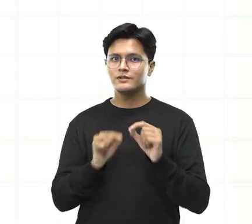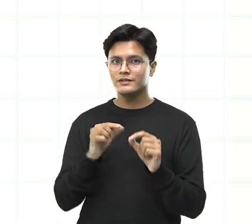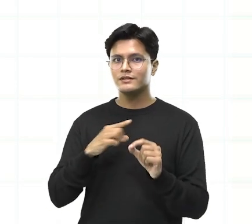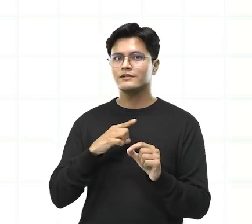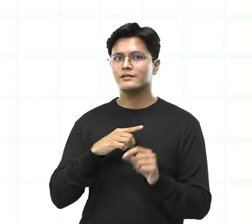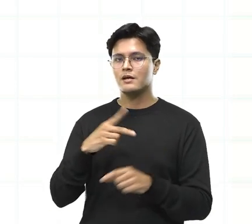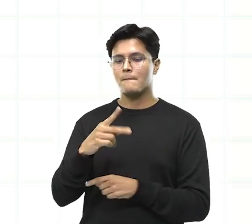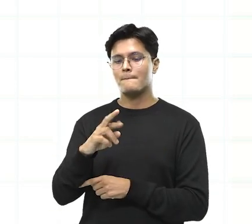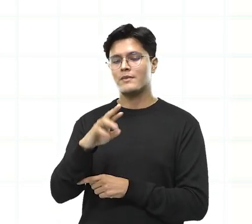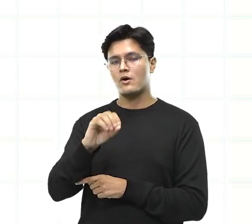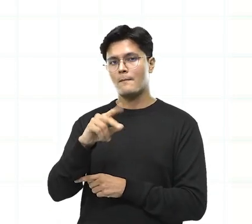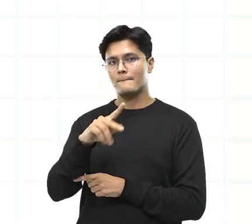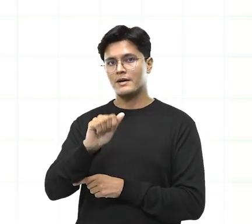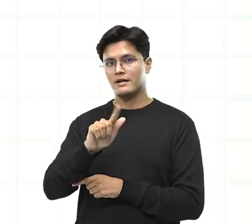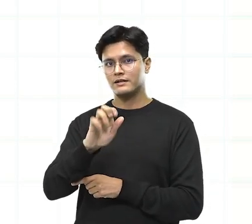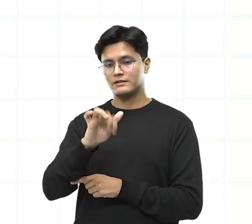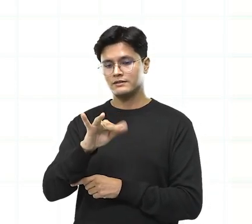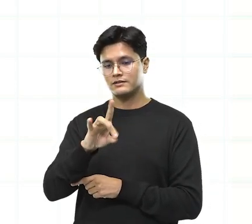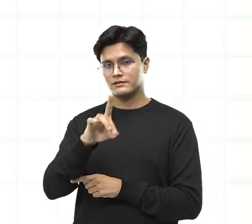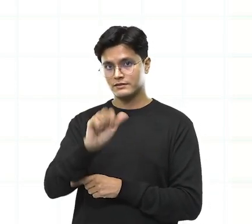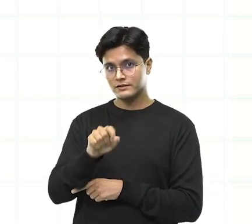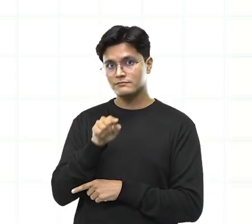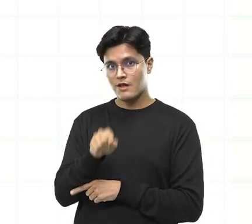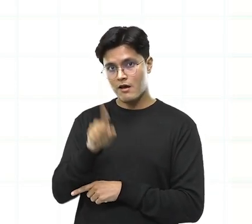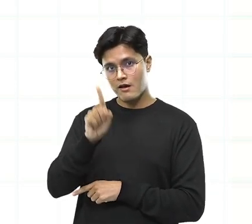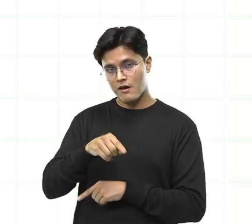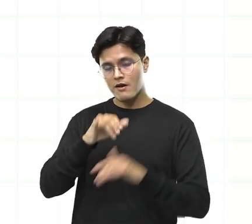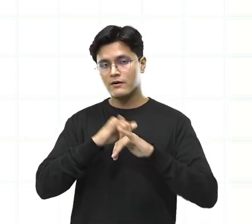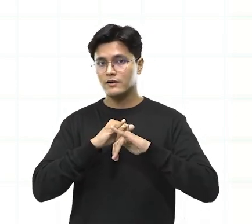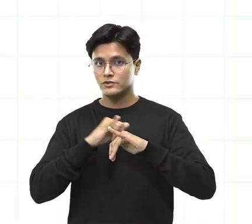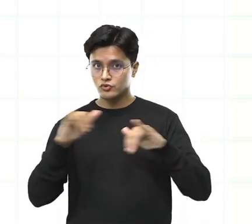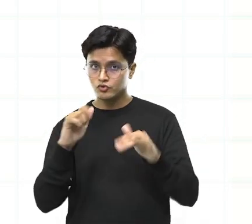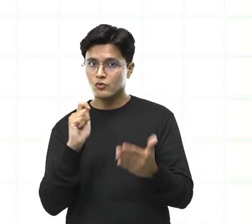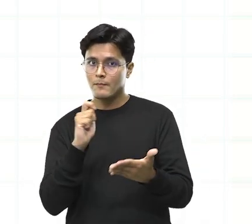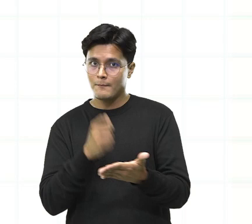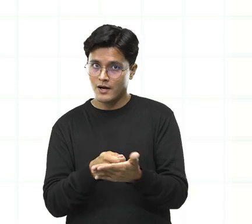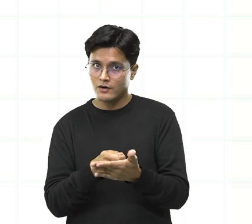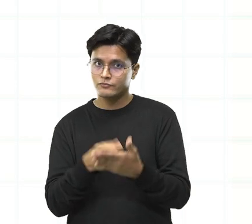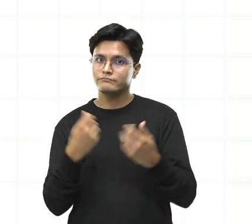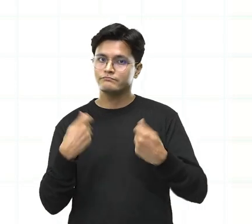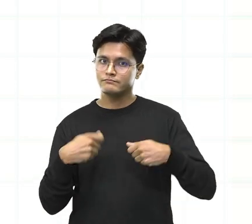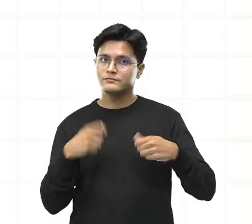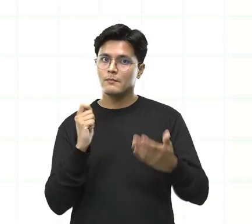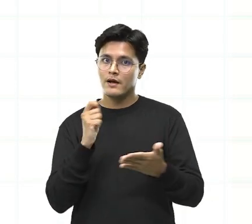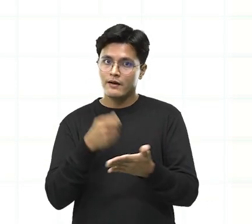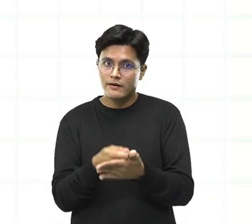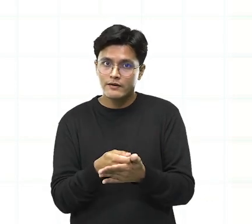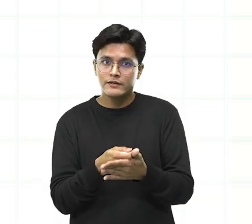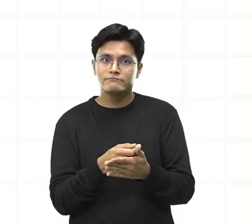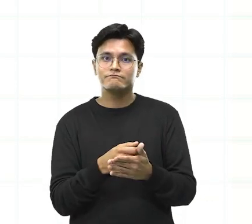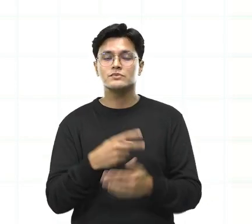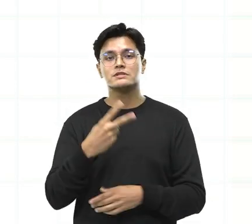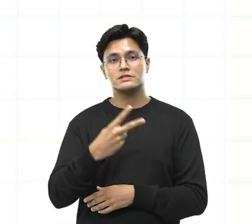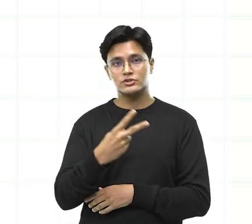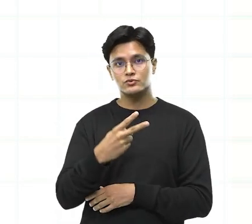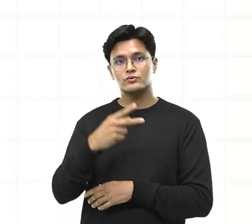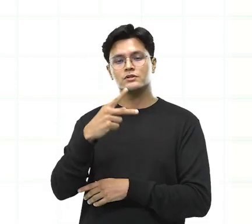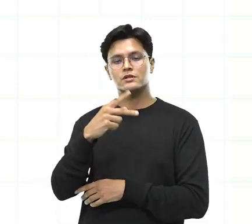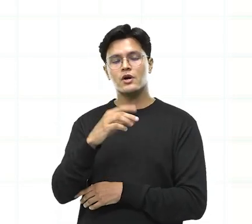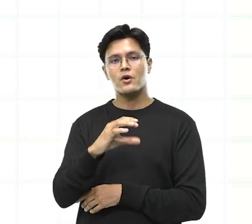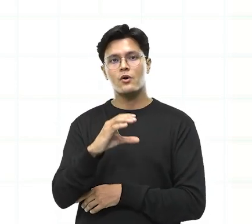a propaganda é um anúncio pago, eu tenho que pagar, né? Ao passo que a segunda seria